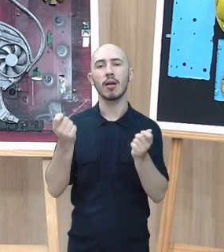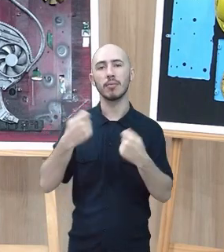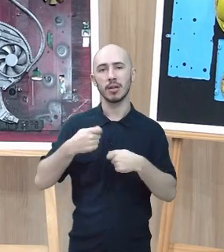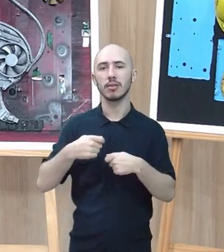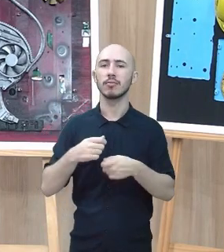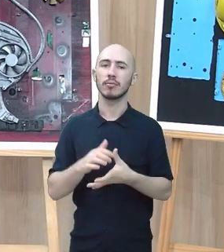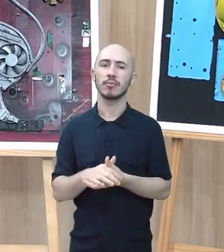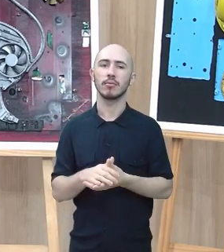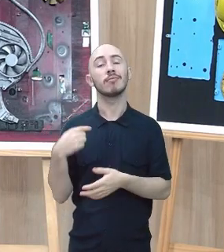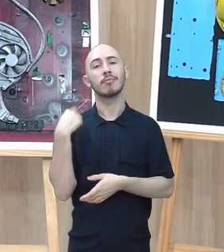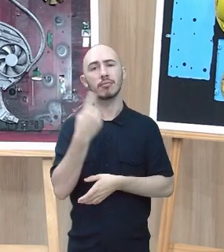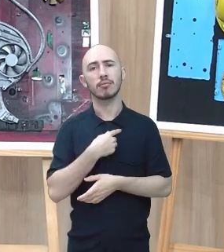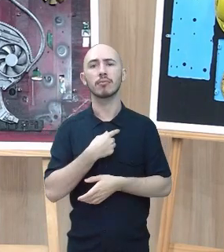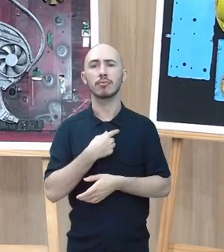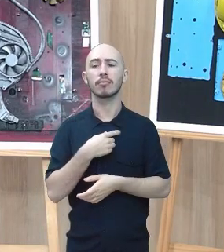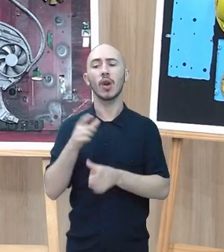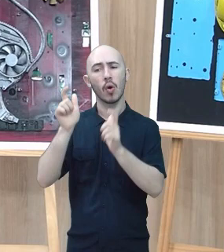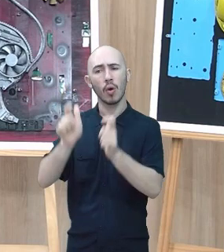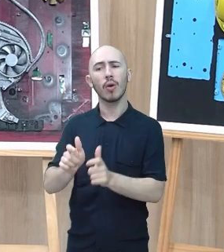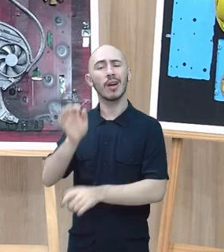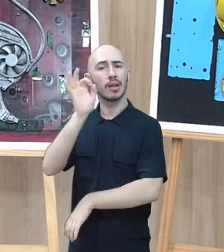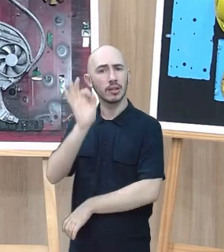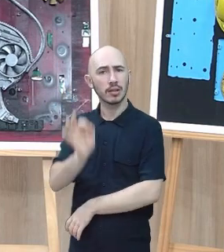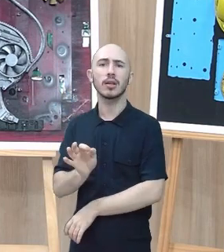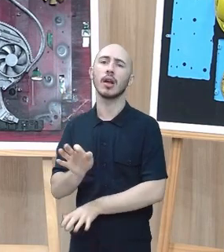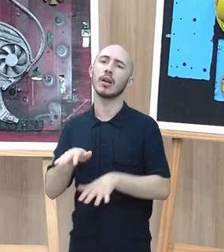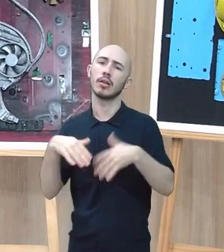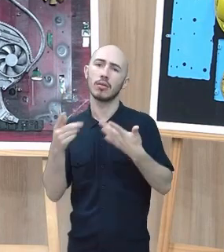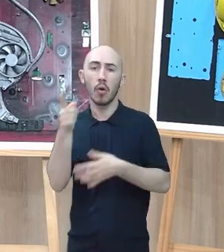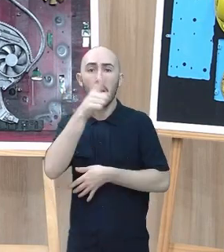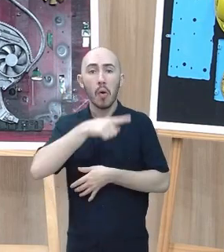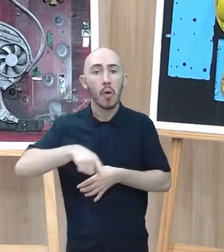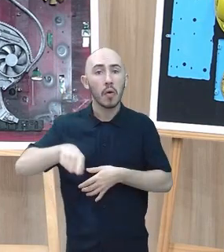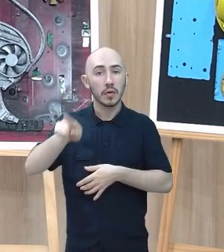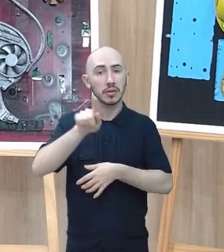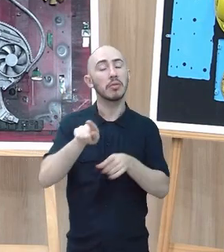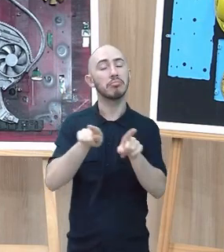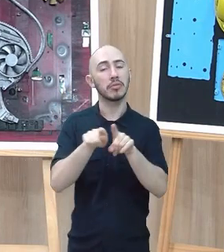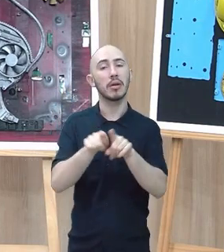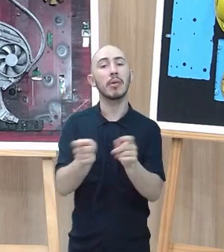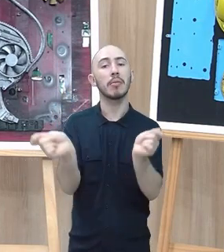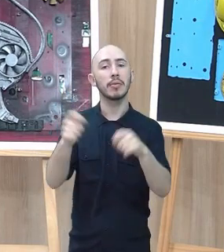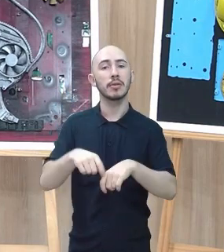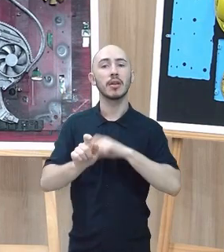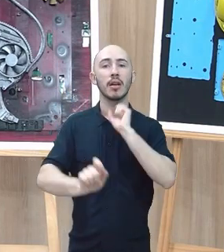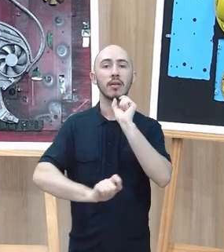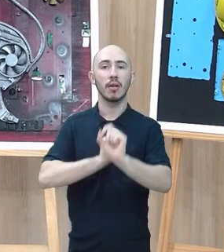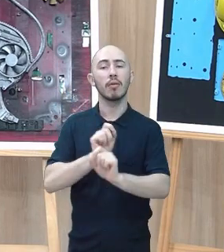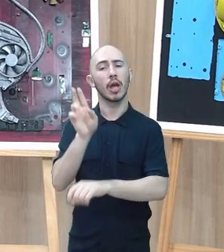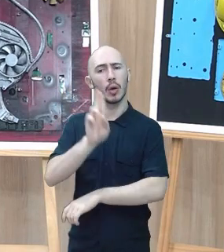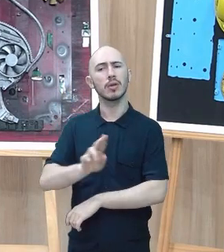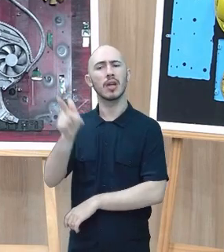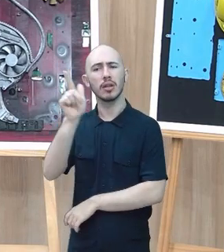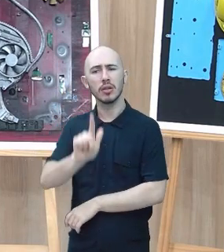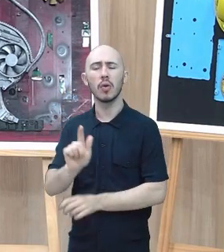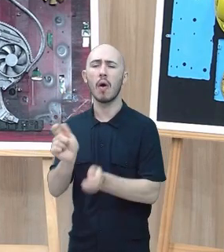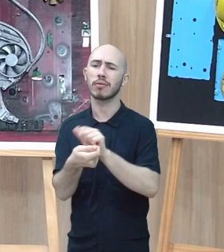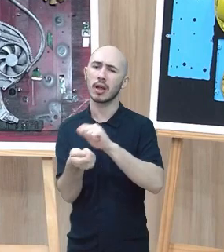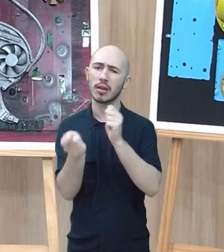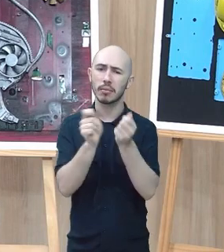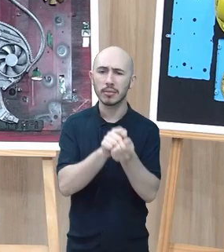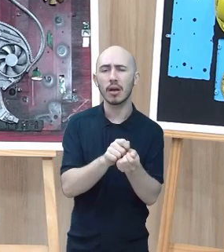gente realmente dê um novo destino, seja ele, ou você pode também usar a reciclagem, né? Reutilizar isso